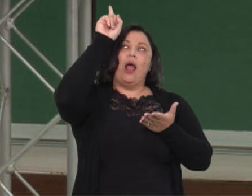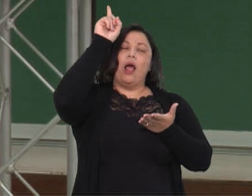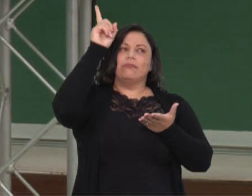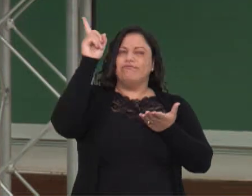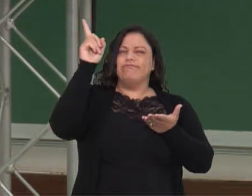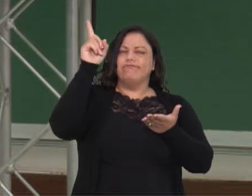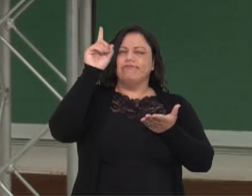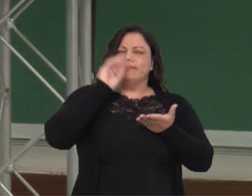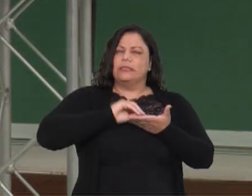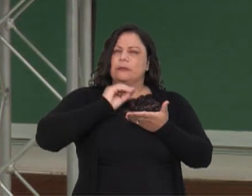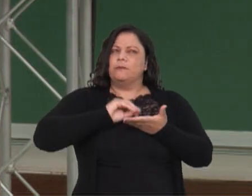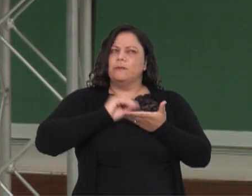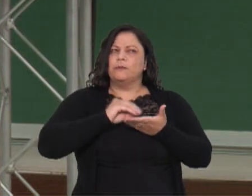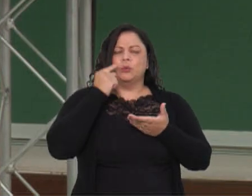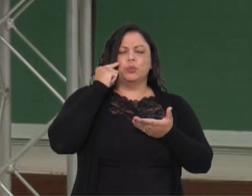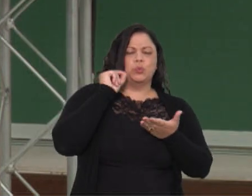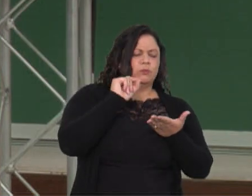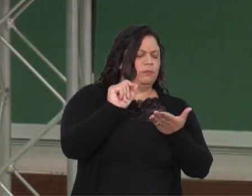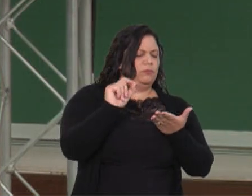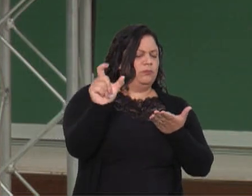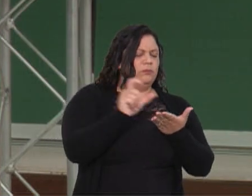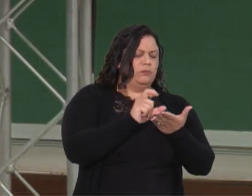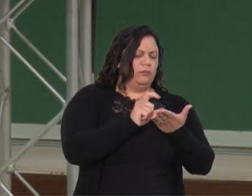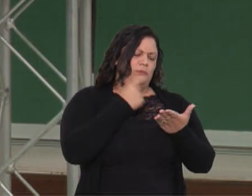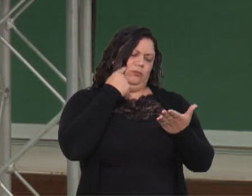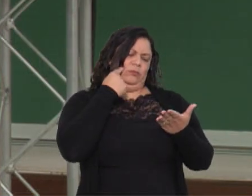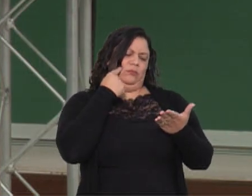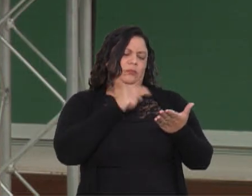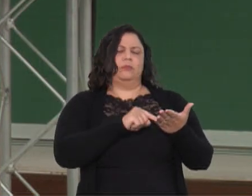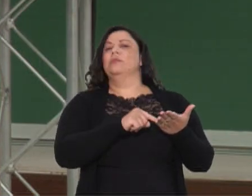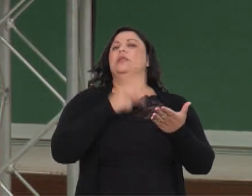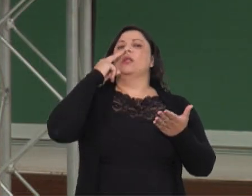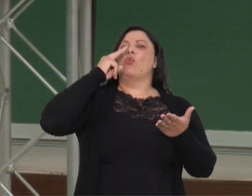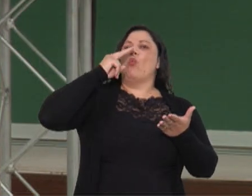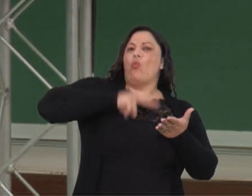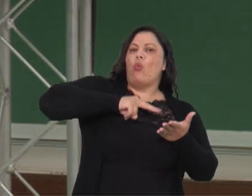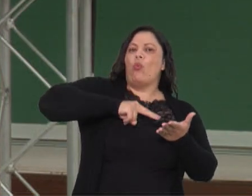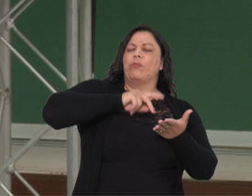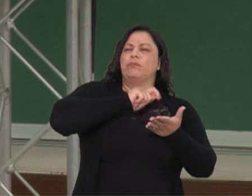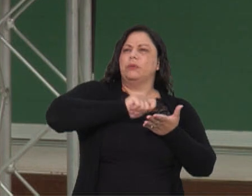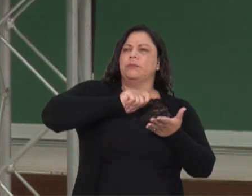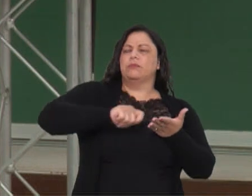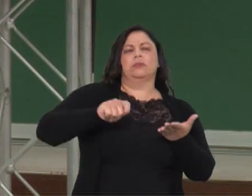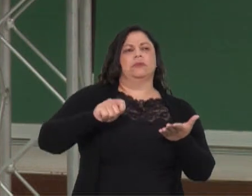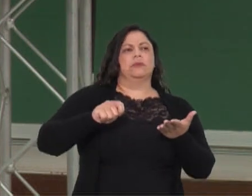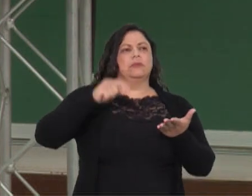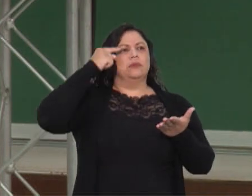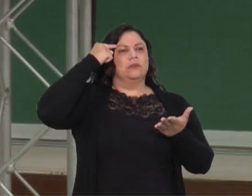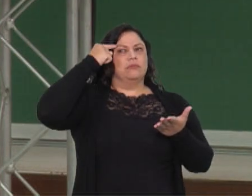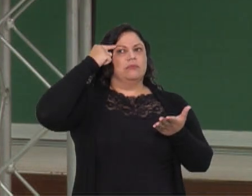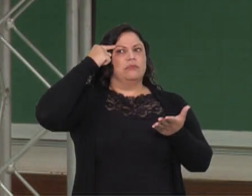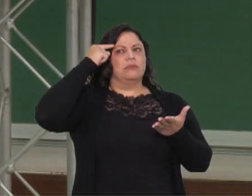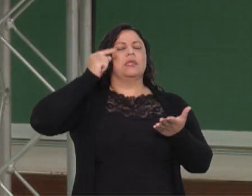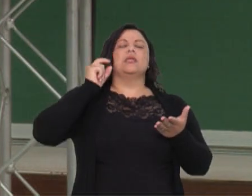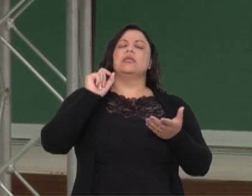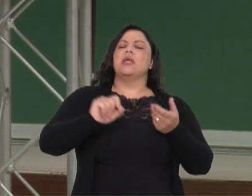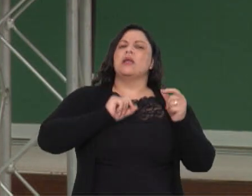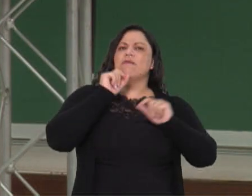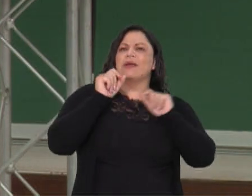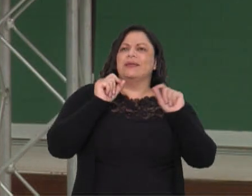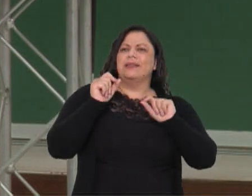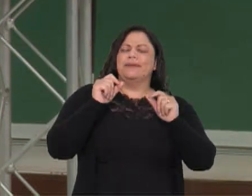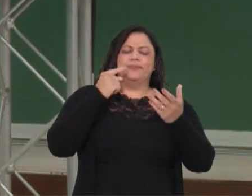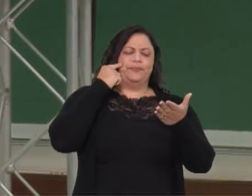faltando alguma coisa. Você escreve a palavra, teu olho manda a mensagem para o cérebro e ele vai te mandar a